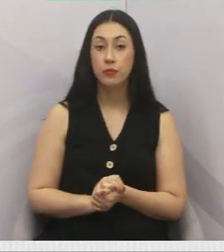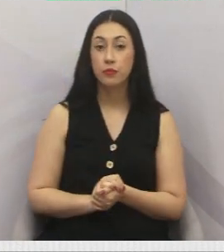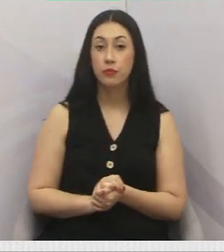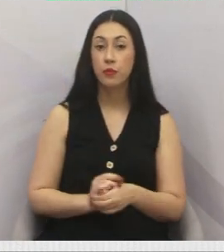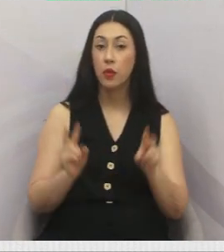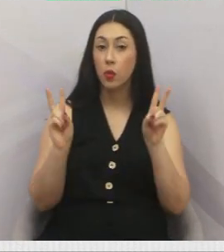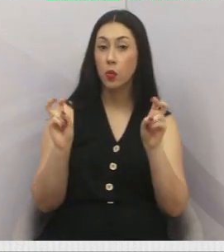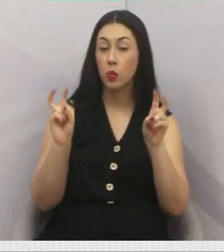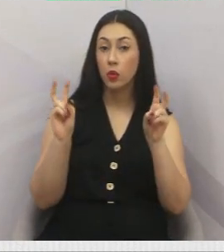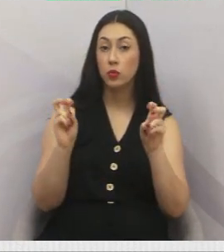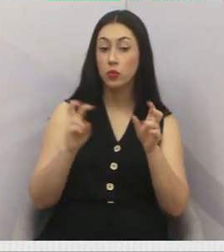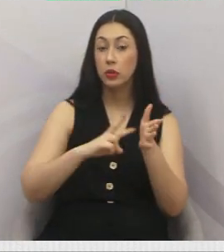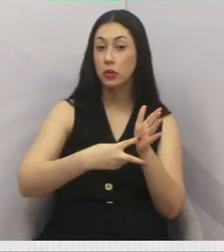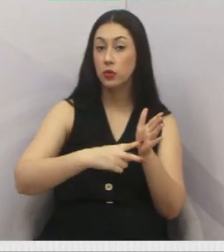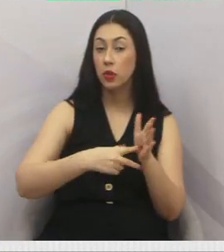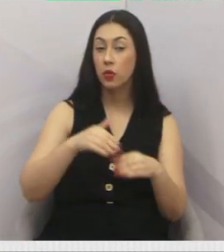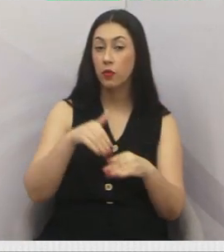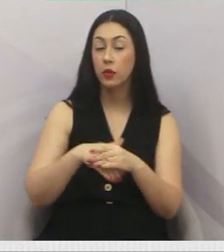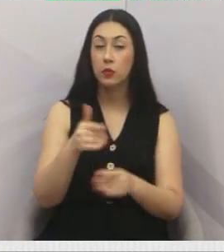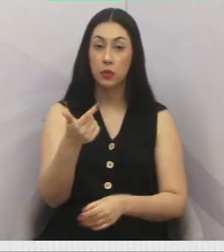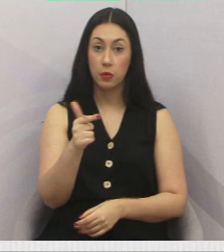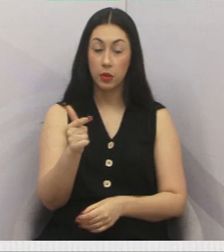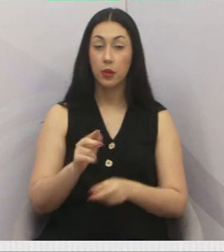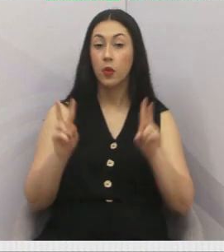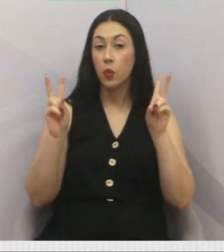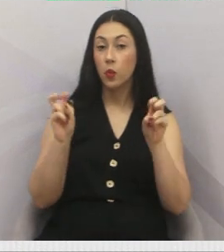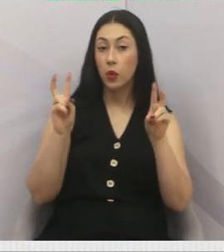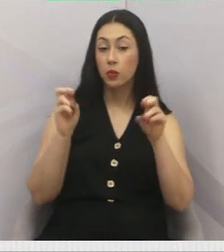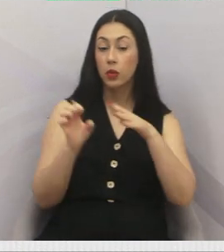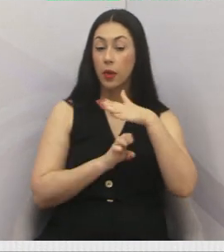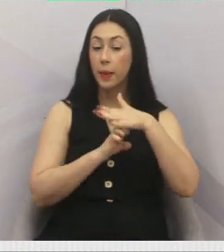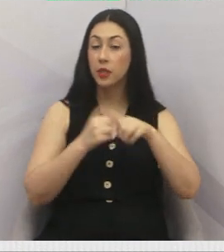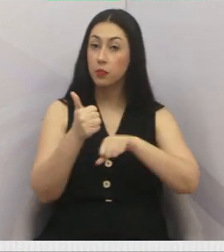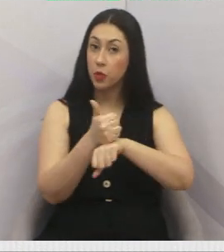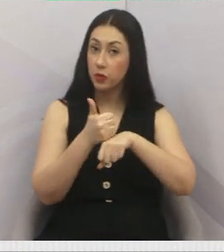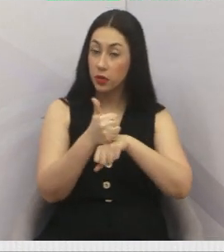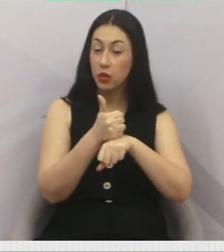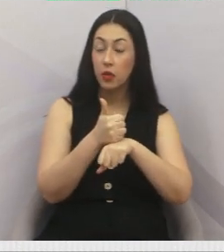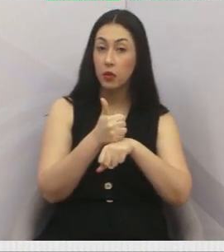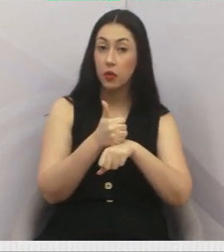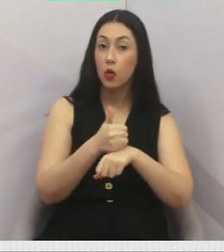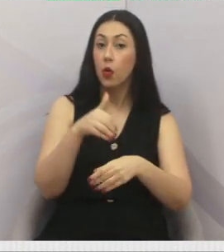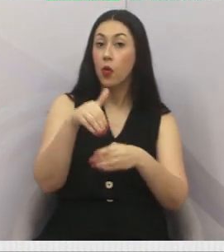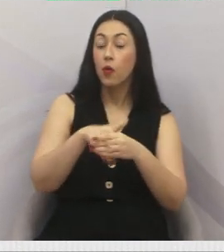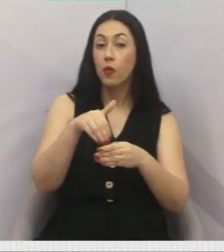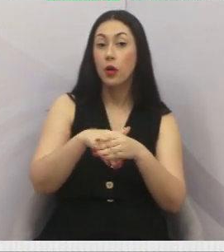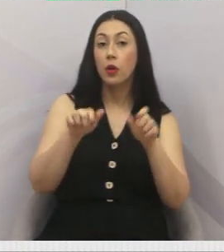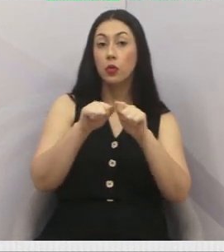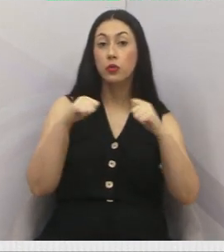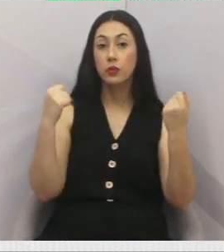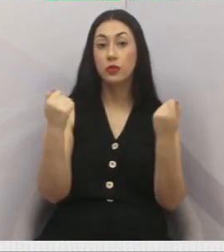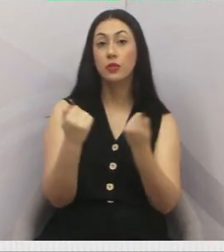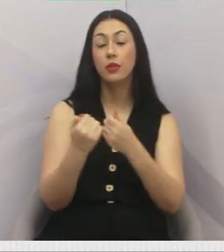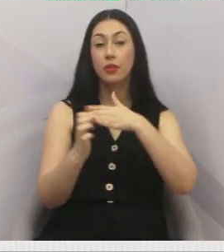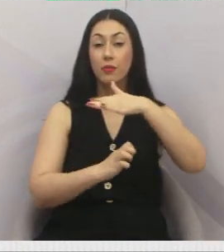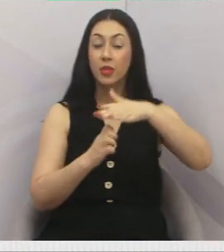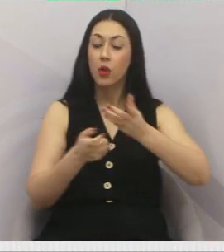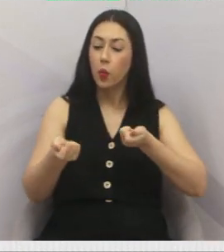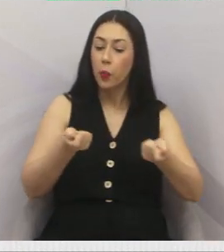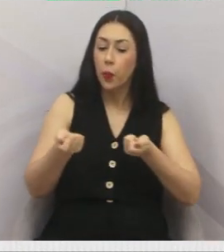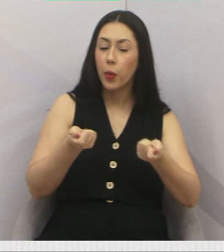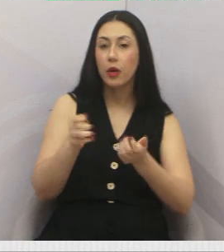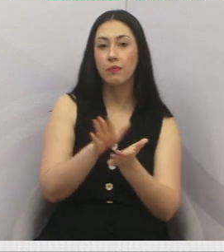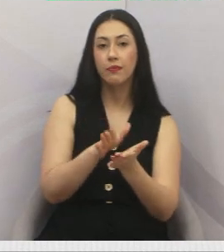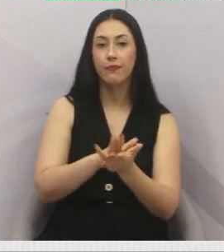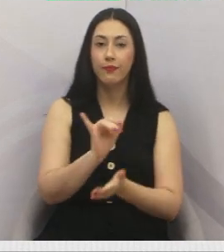Segmento entidade classe sindical, voto em branco. Segmento empresas e ou entidades profissionais, um voto para a Associação das Empresas de Mineração de